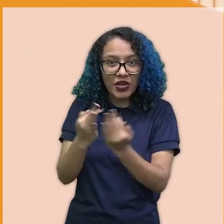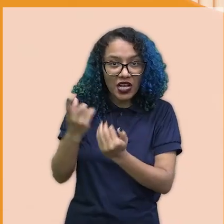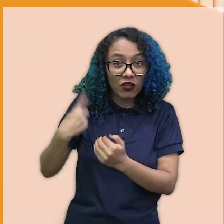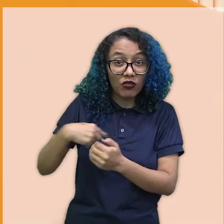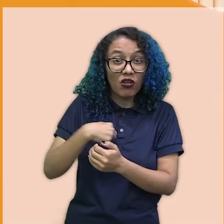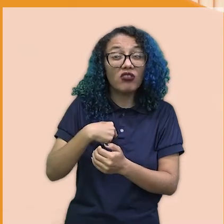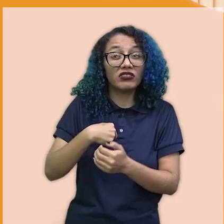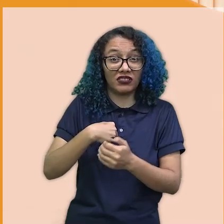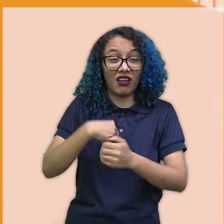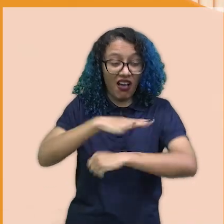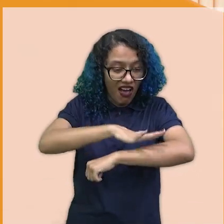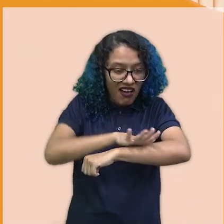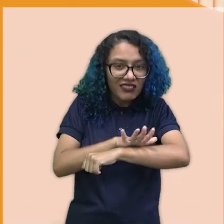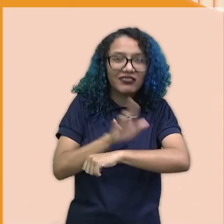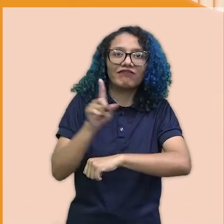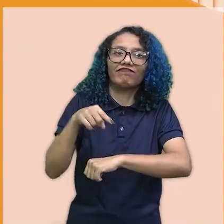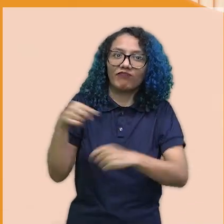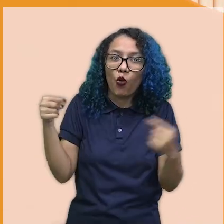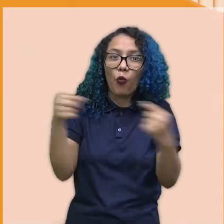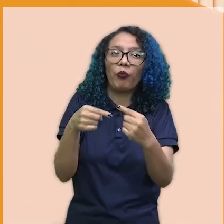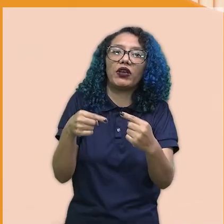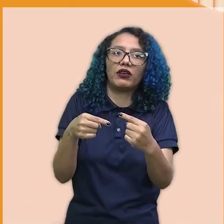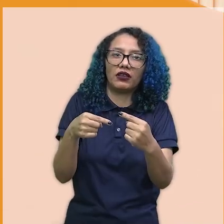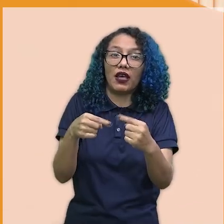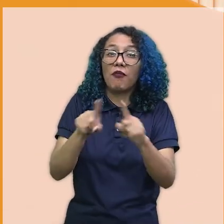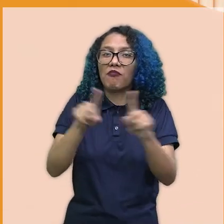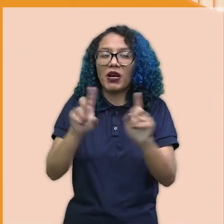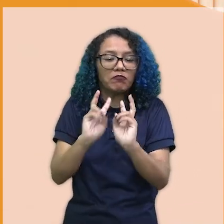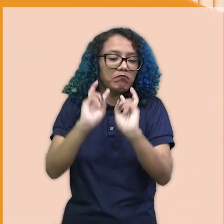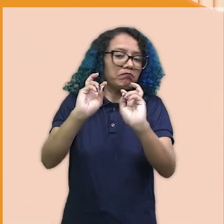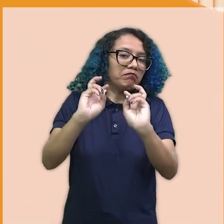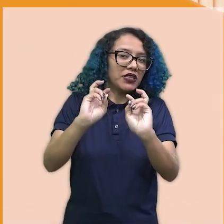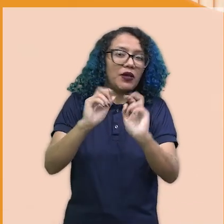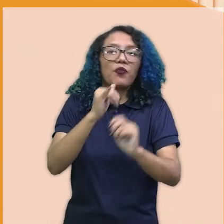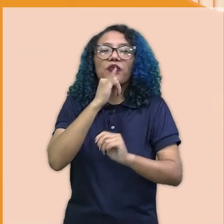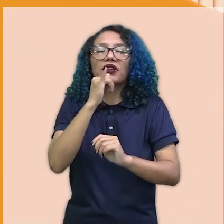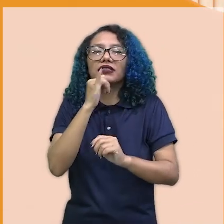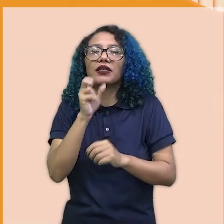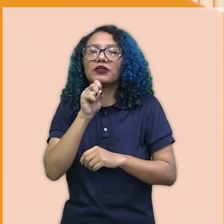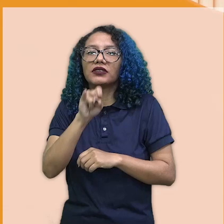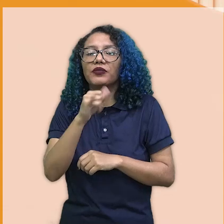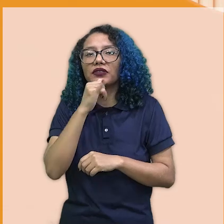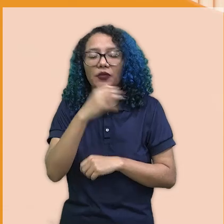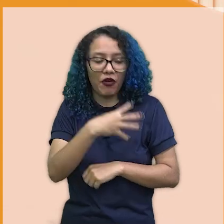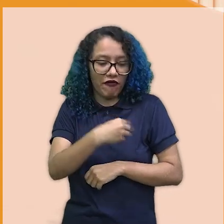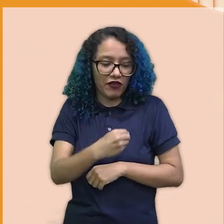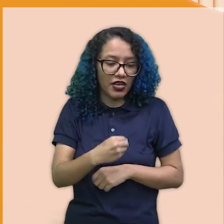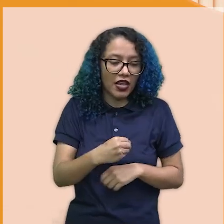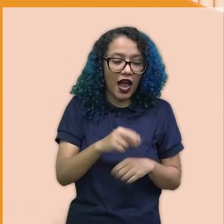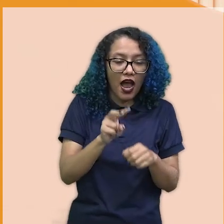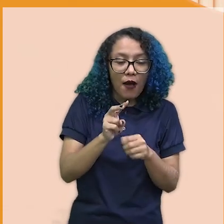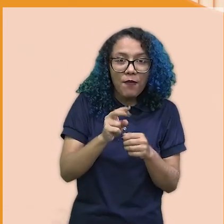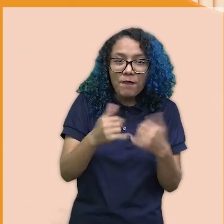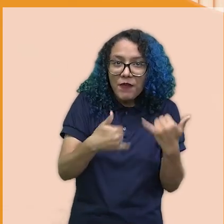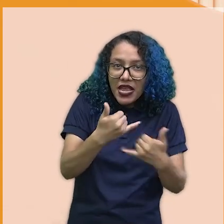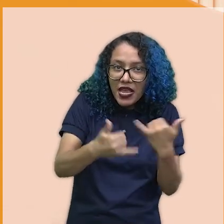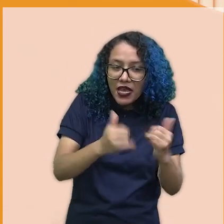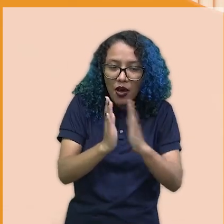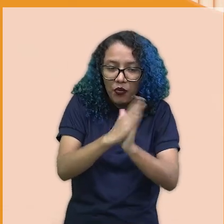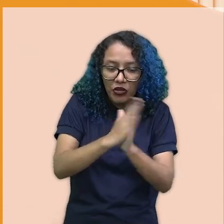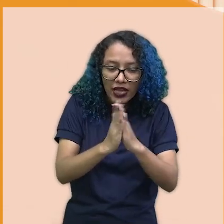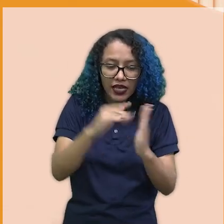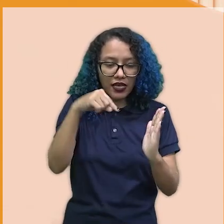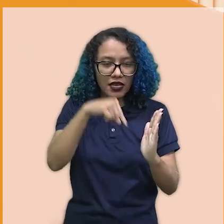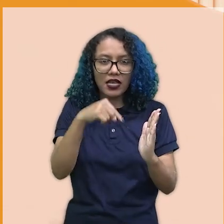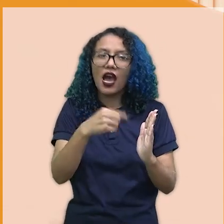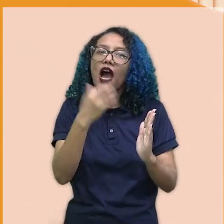se percebem racistas. Mas quando vê a filha brincando com uma bonequinha, e essa boneca é negra,